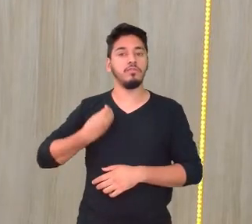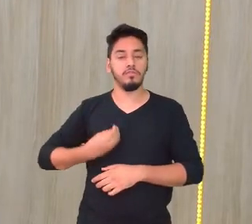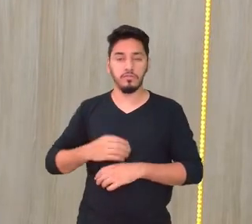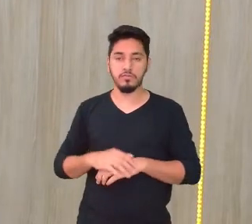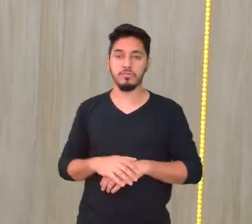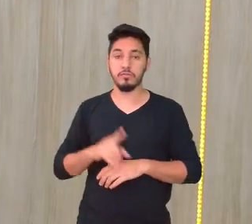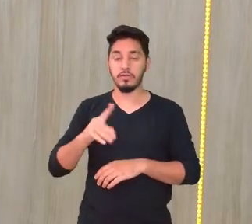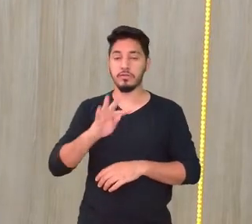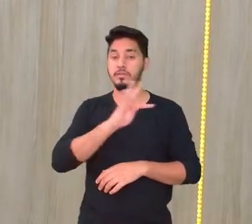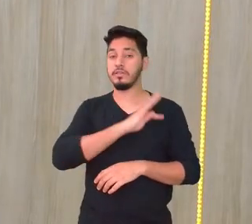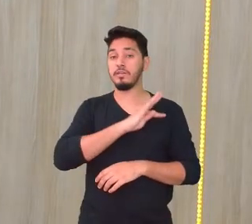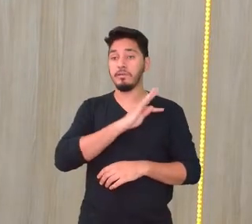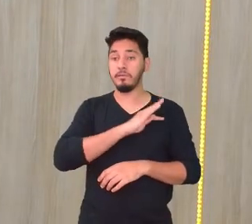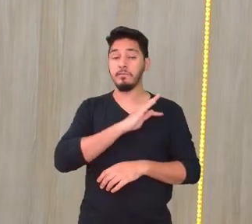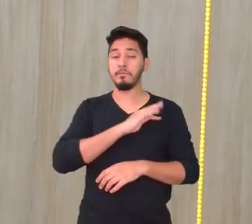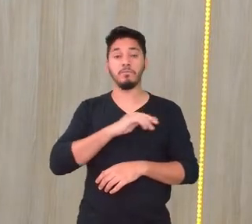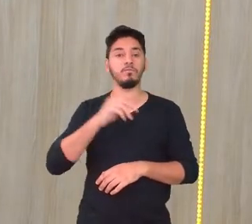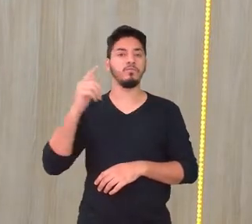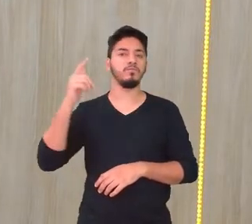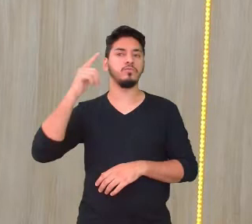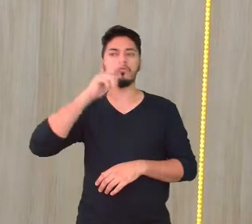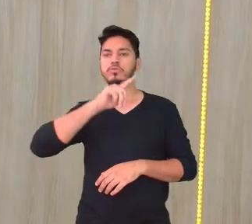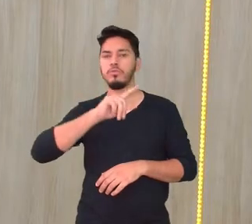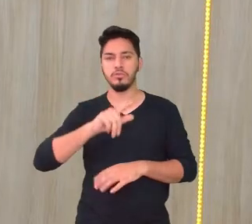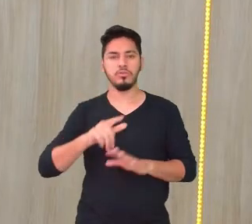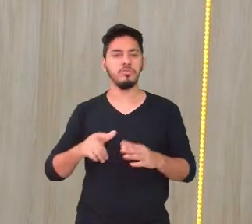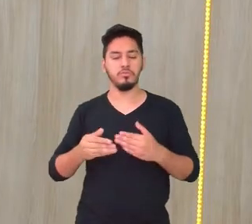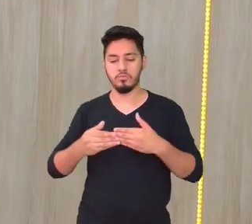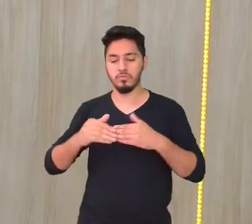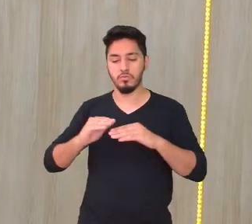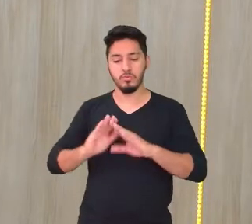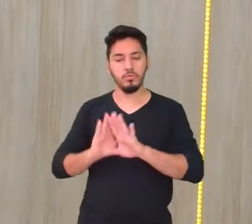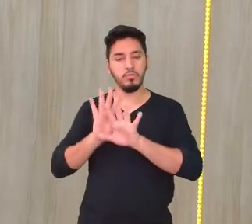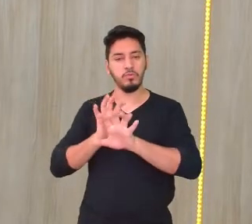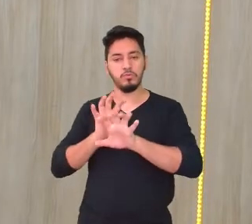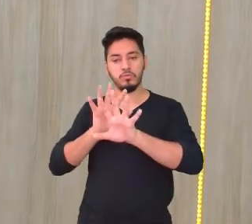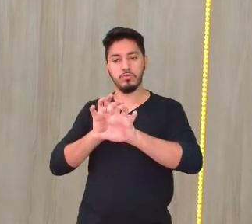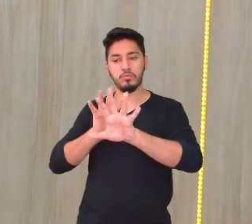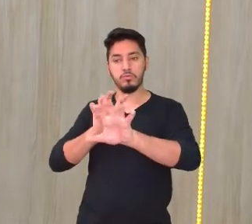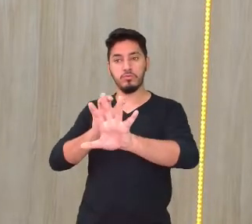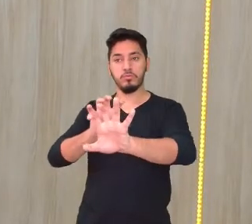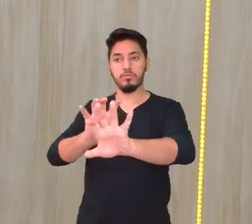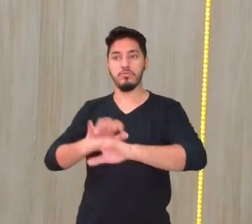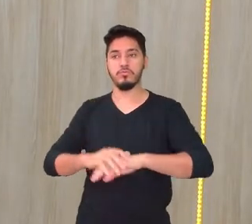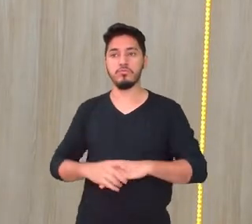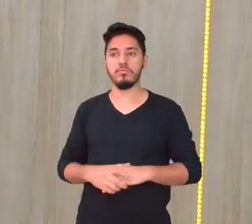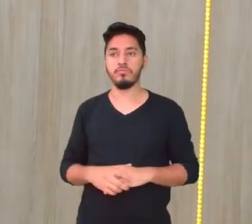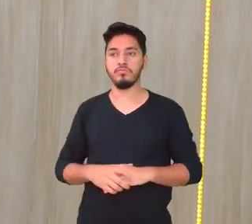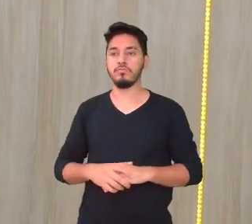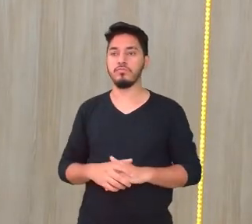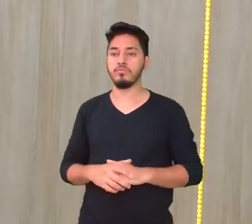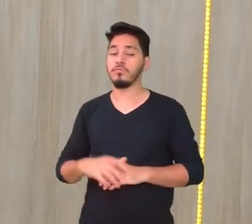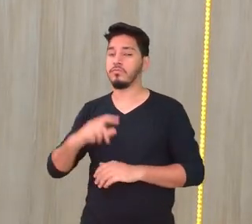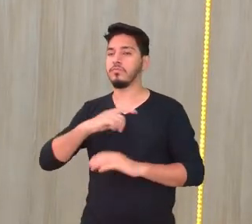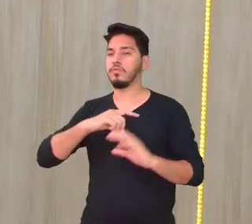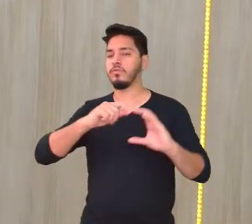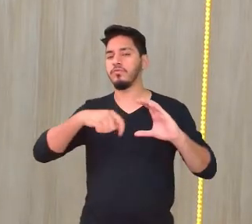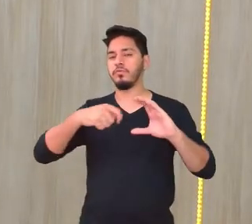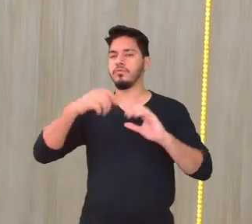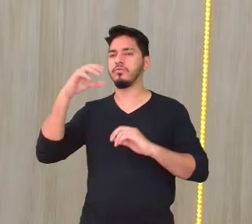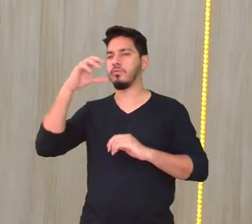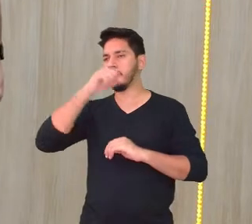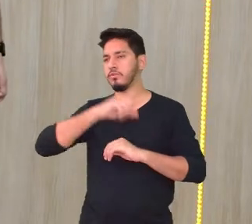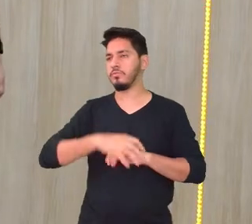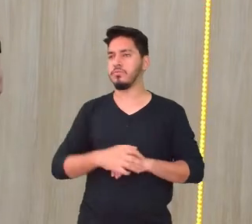E com essa técnica eles conseguiram avançar bastante, né, conquistando vários territórios. Aí eu trouxe um videozinho